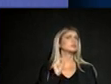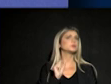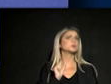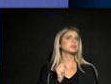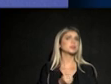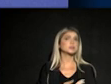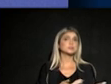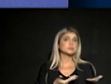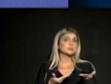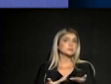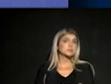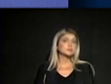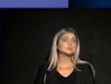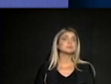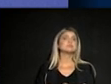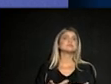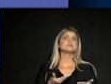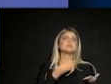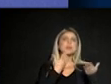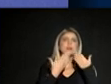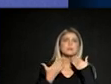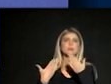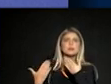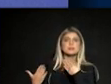debate técnico,